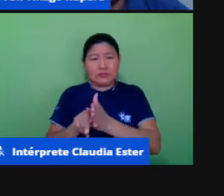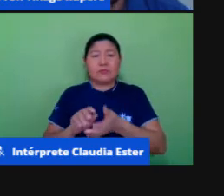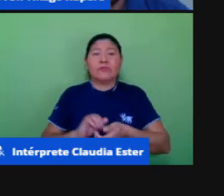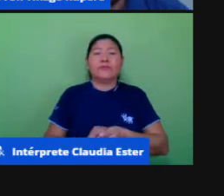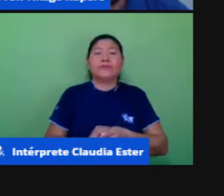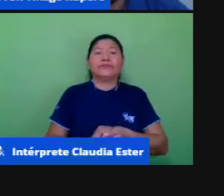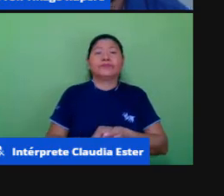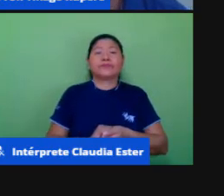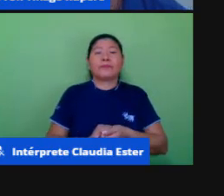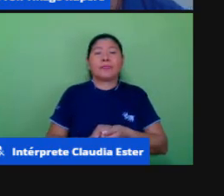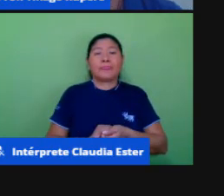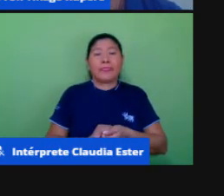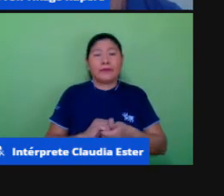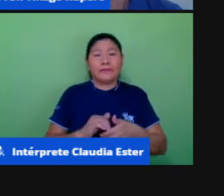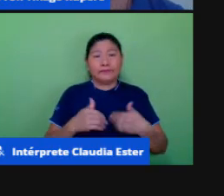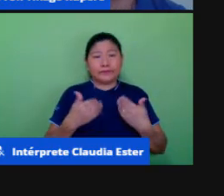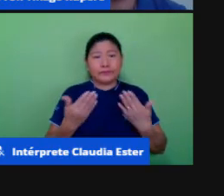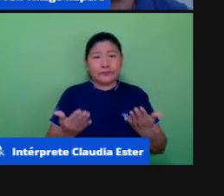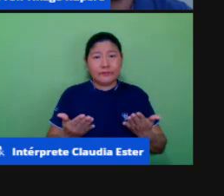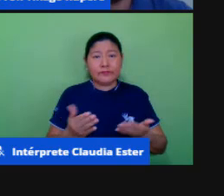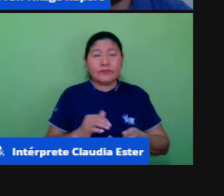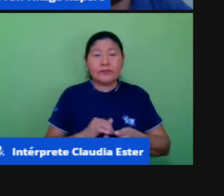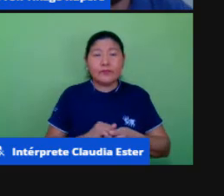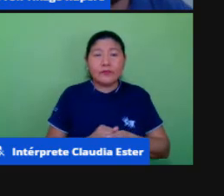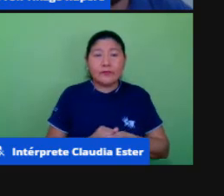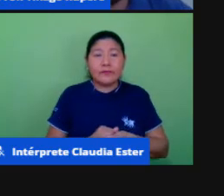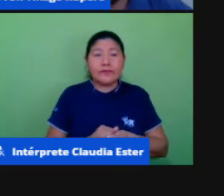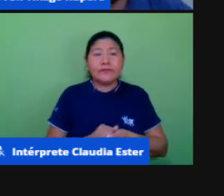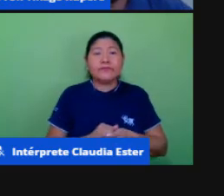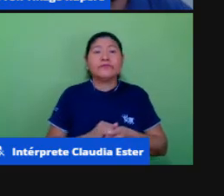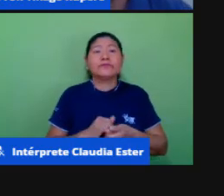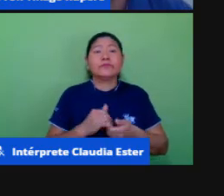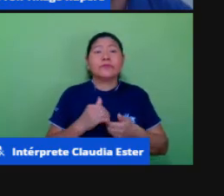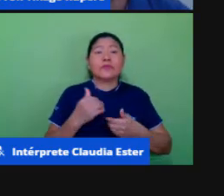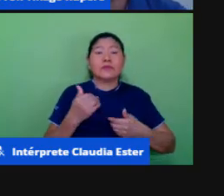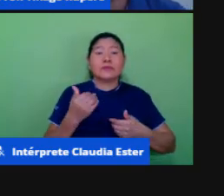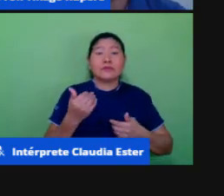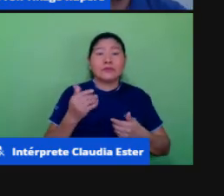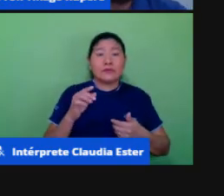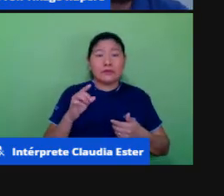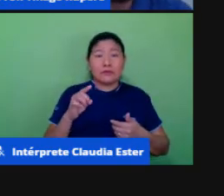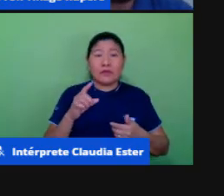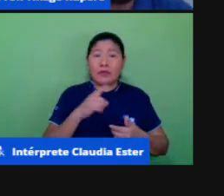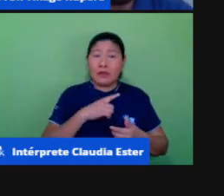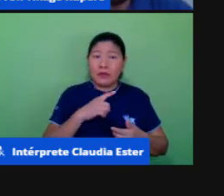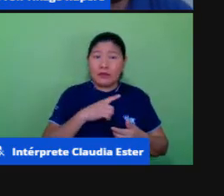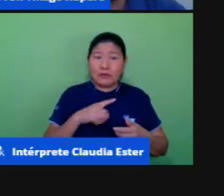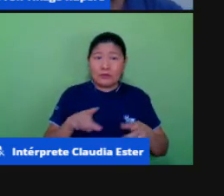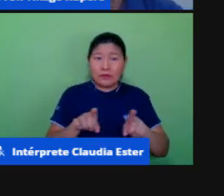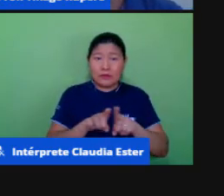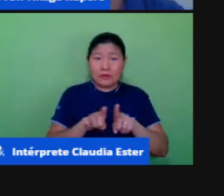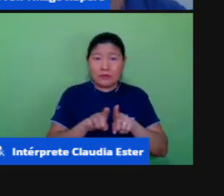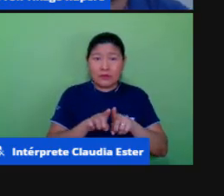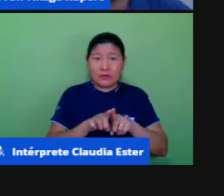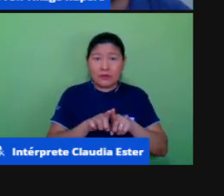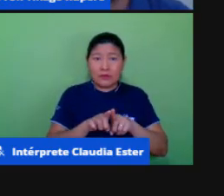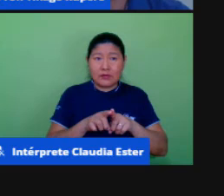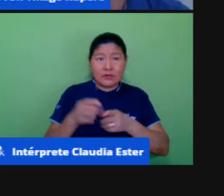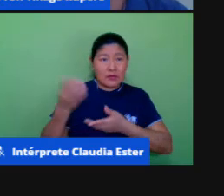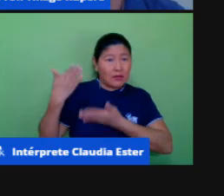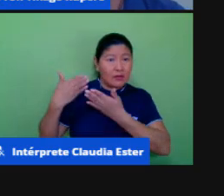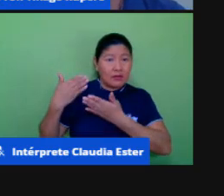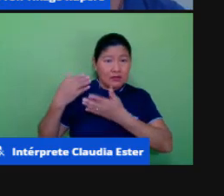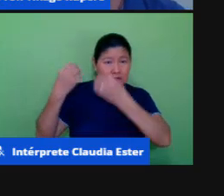porque em breve nós teremos o professor Oliveira. Então, nós temos, como eu disse anteriormente, os impasses também